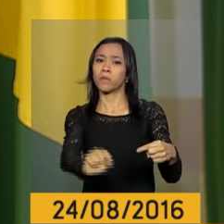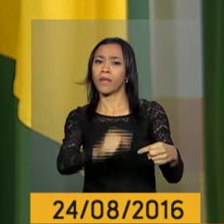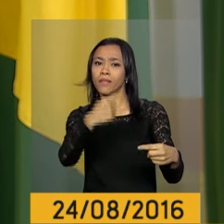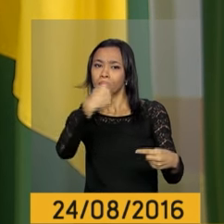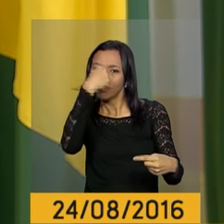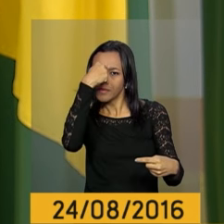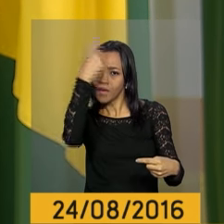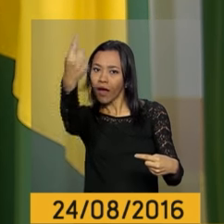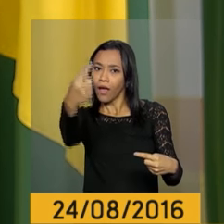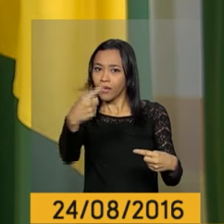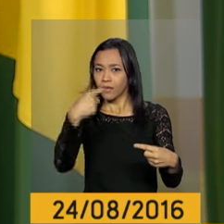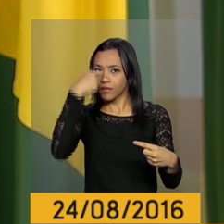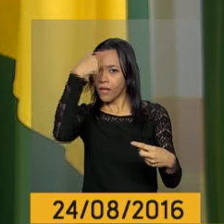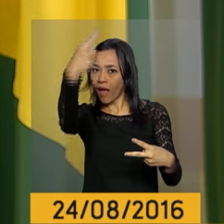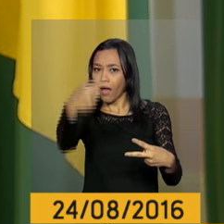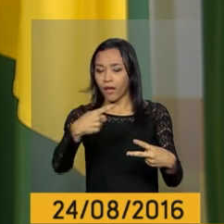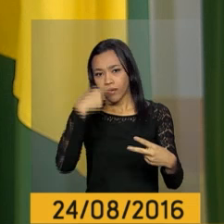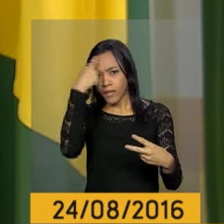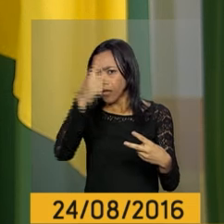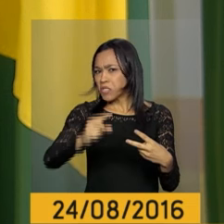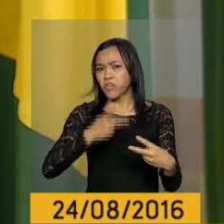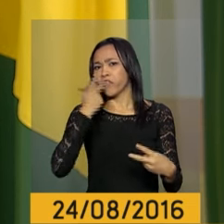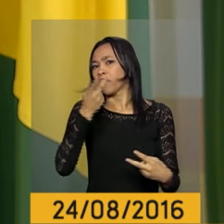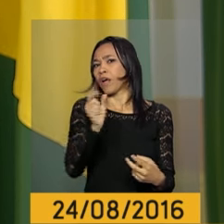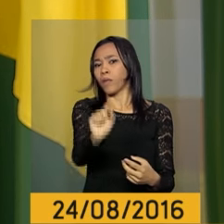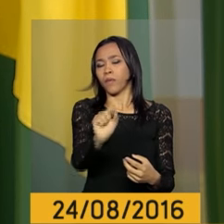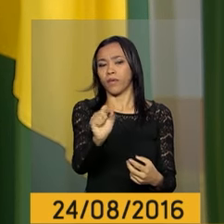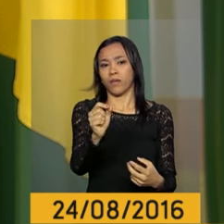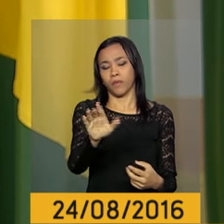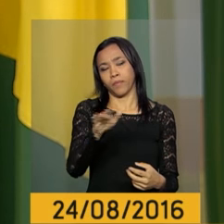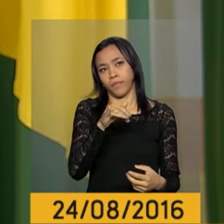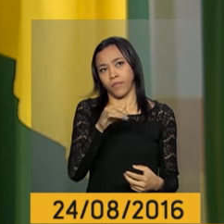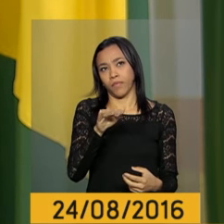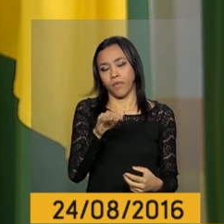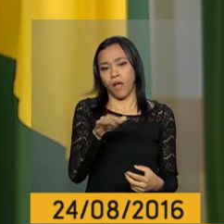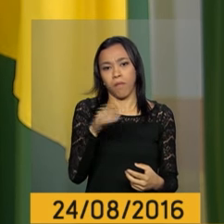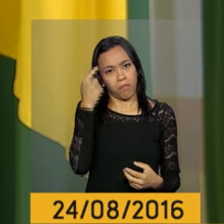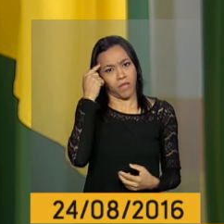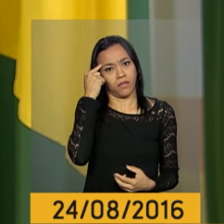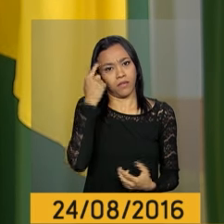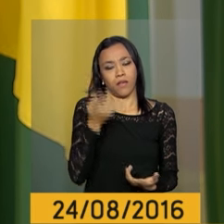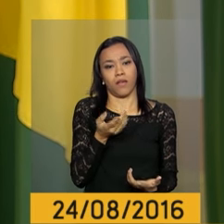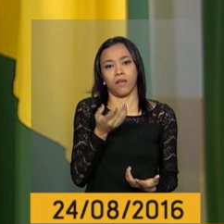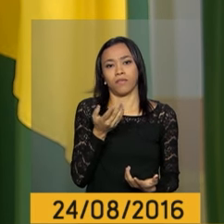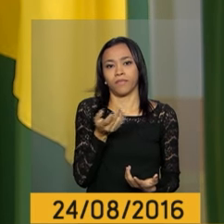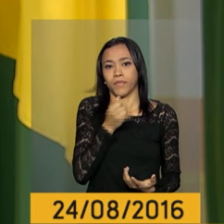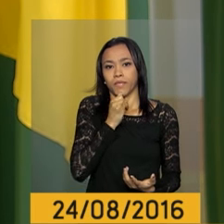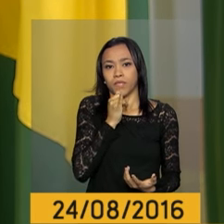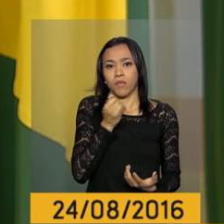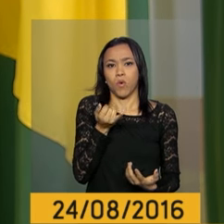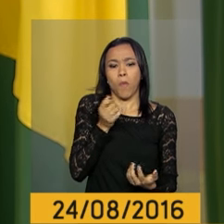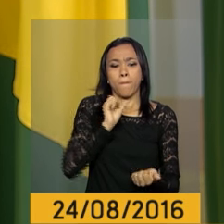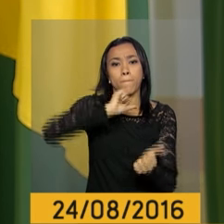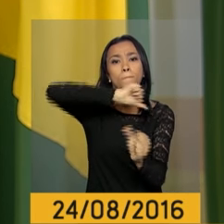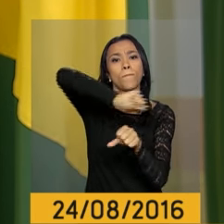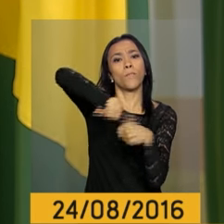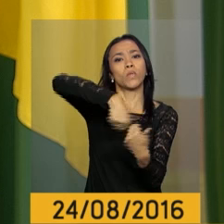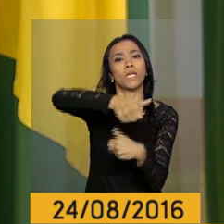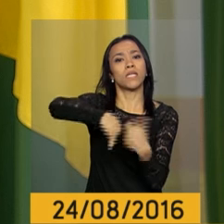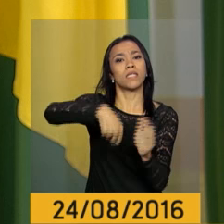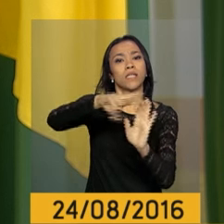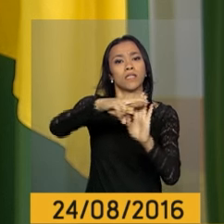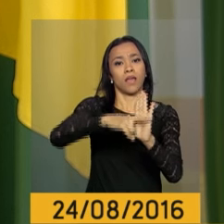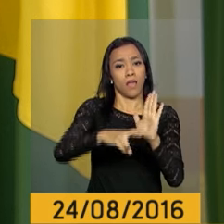teses que dizem que nós, ao pensarmos, por exemplo, numa reforma trabalhista, estamos